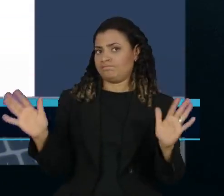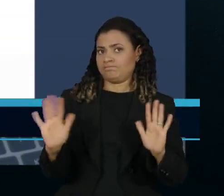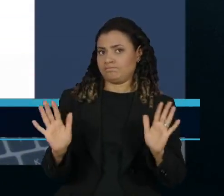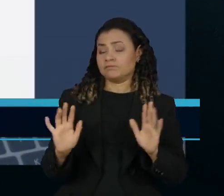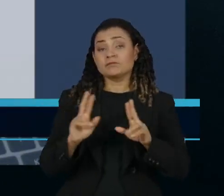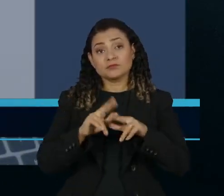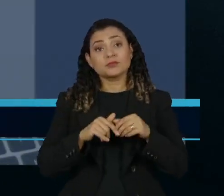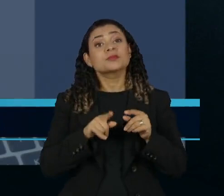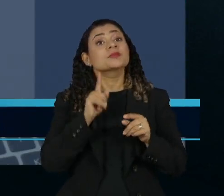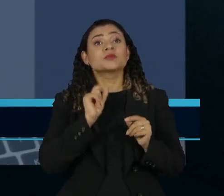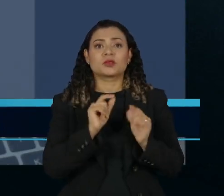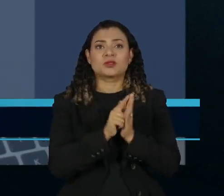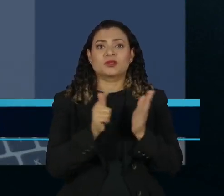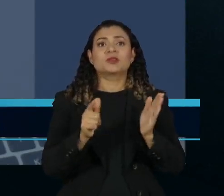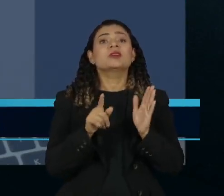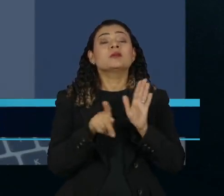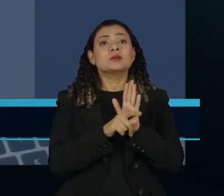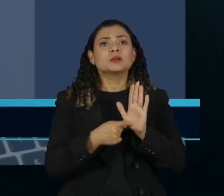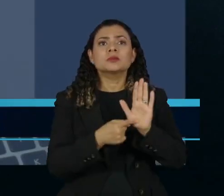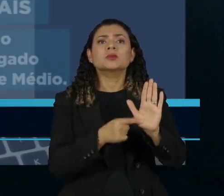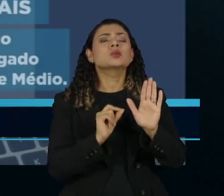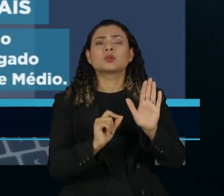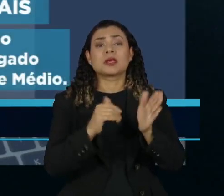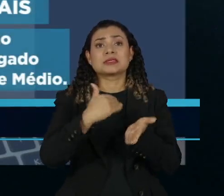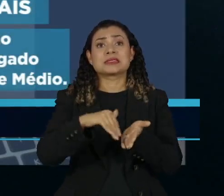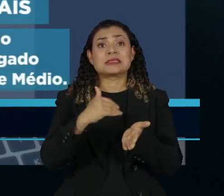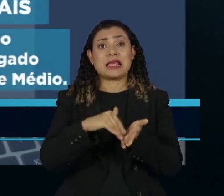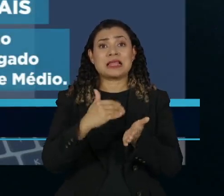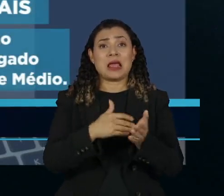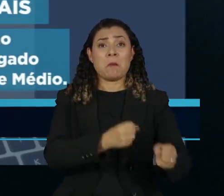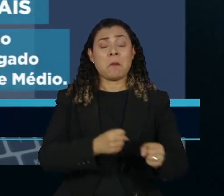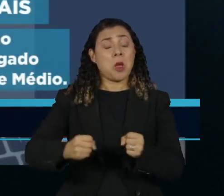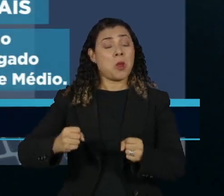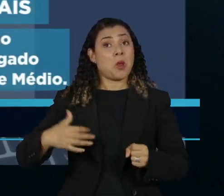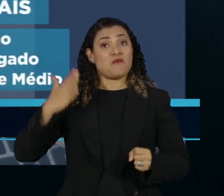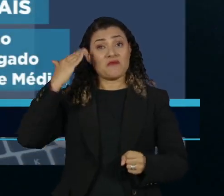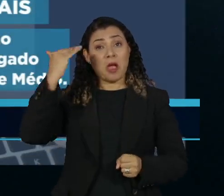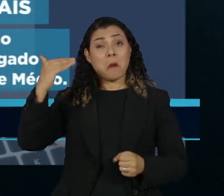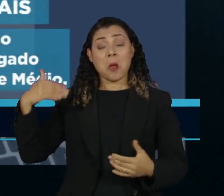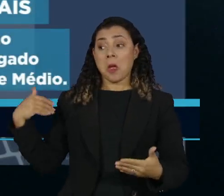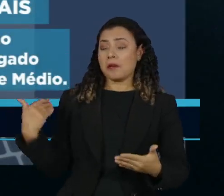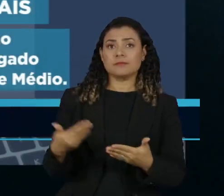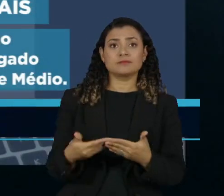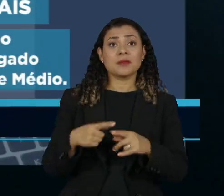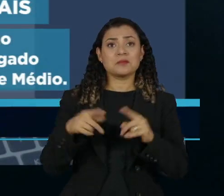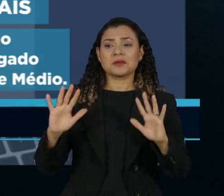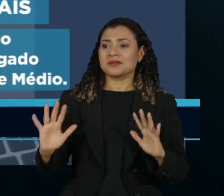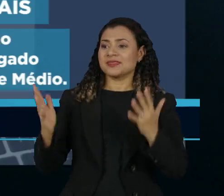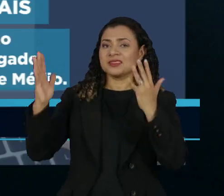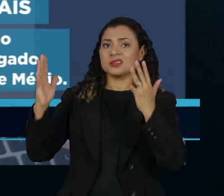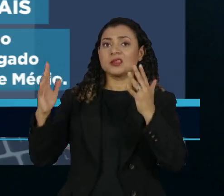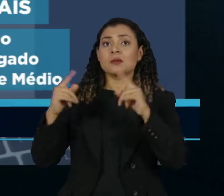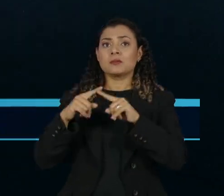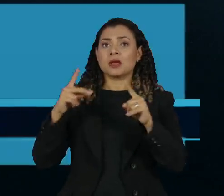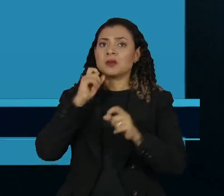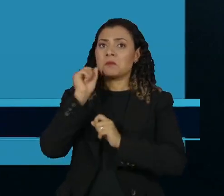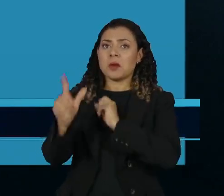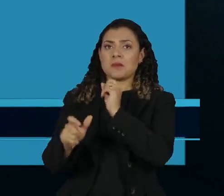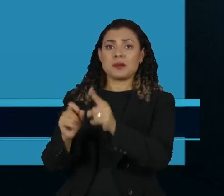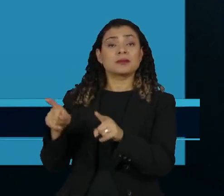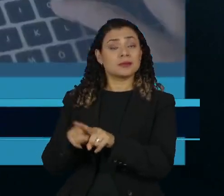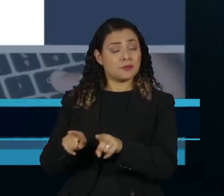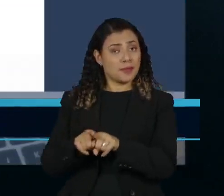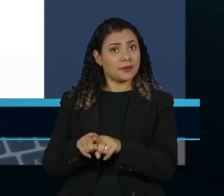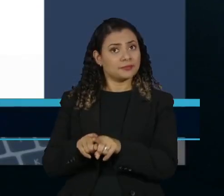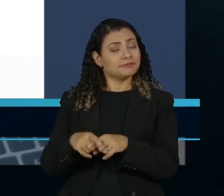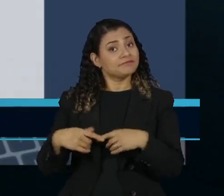York Times ressaltou que o mais poderoso secretário de Estado do pós-guerra foi ao mesmo tempo celebrado e insultado. A